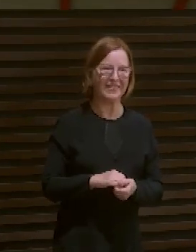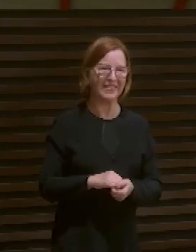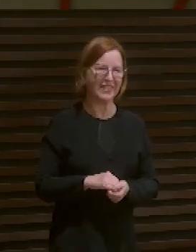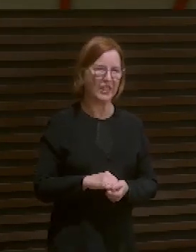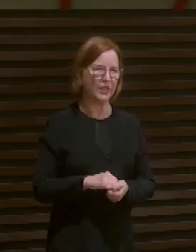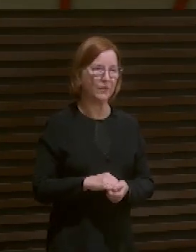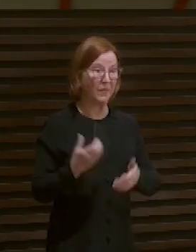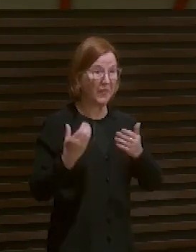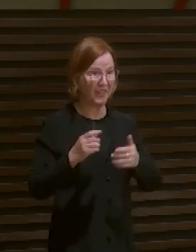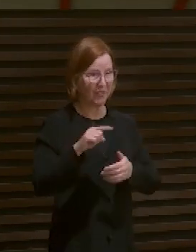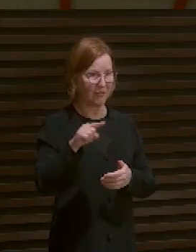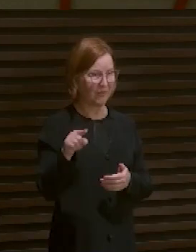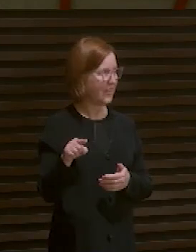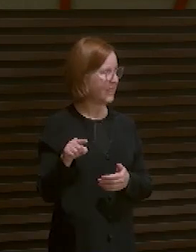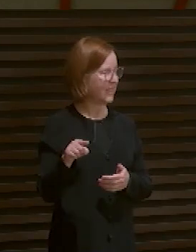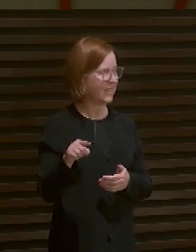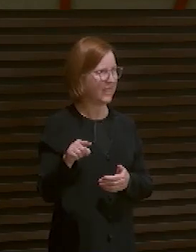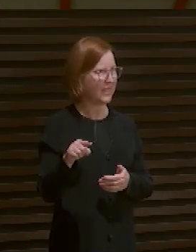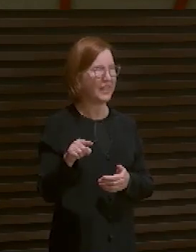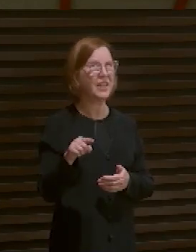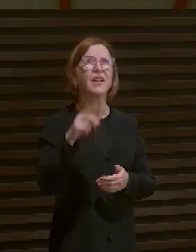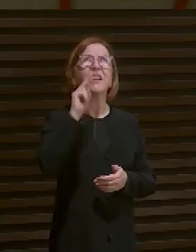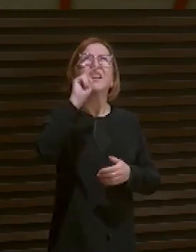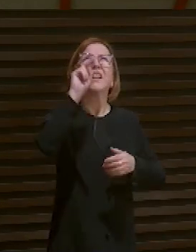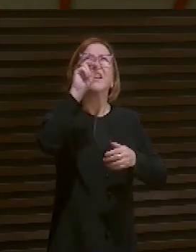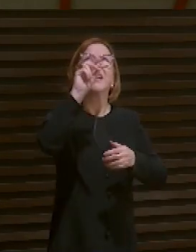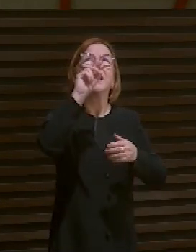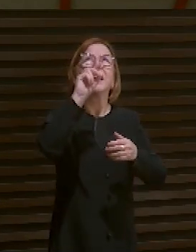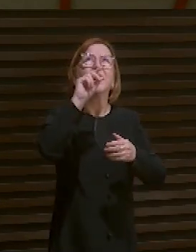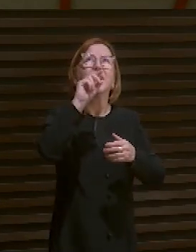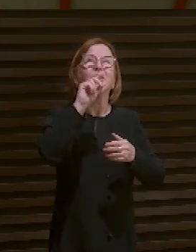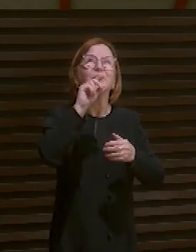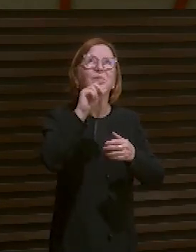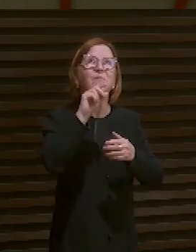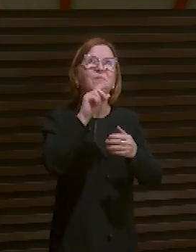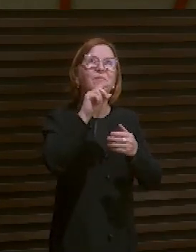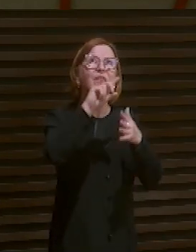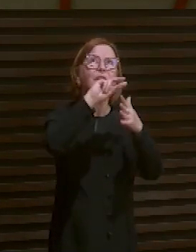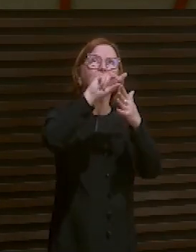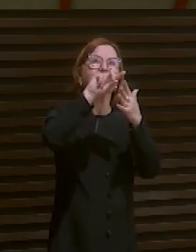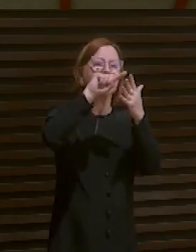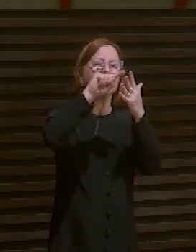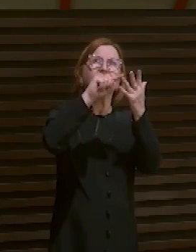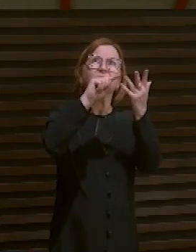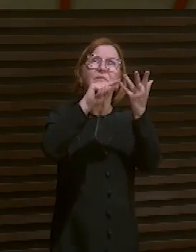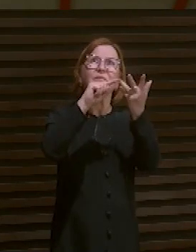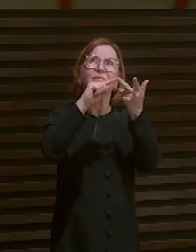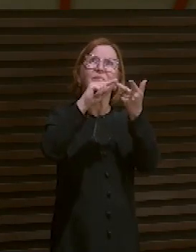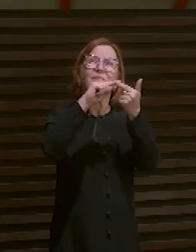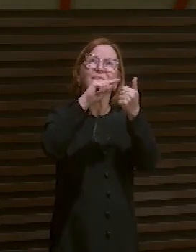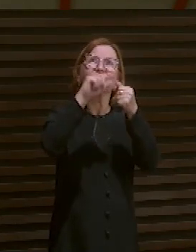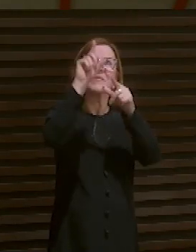Eu queria que você fosse contar as estrelas. Foi isso que Deus mandou a Abraão. Vê se você pode